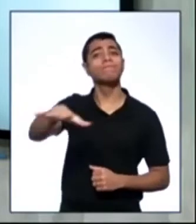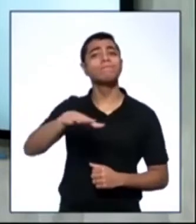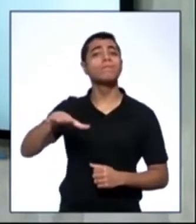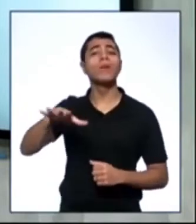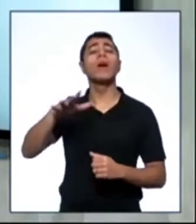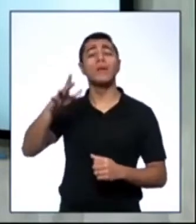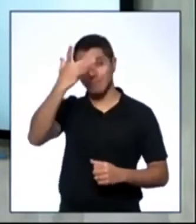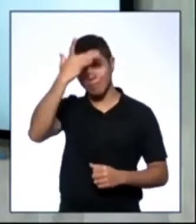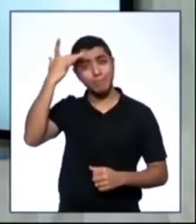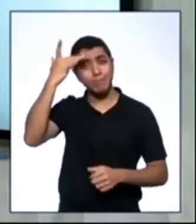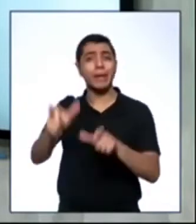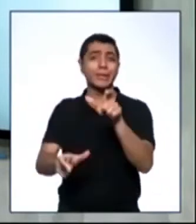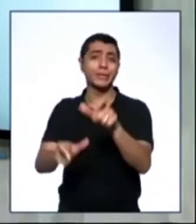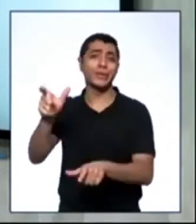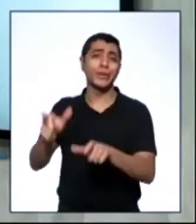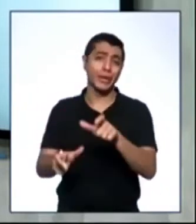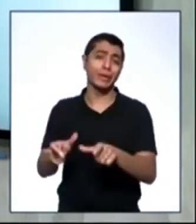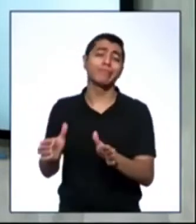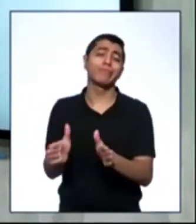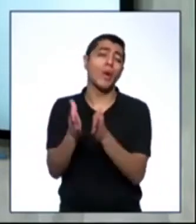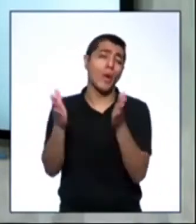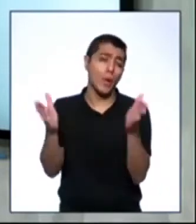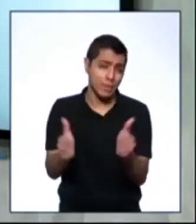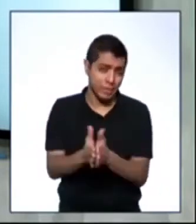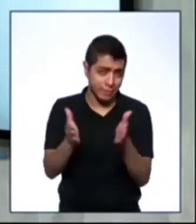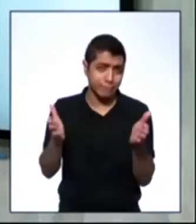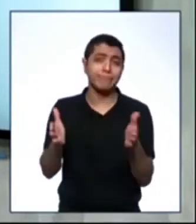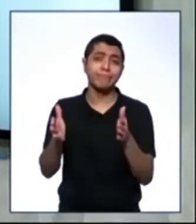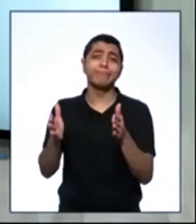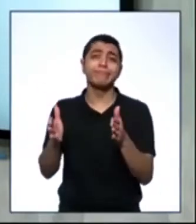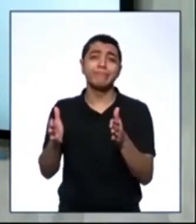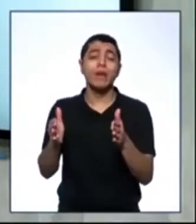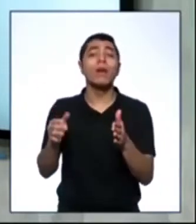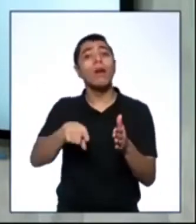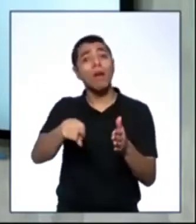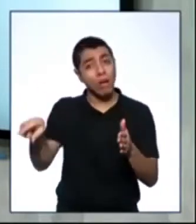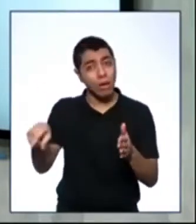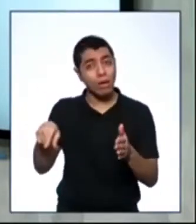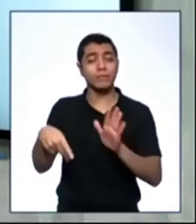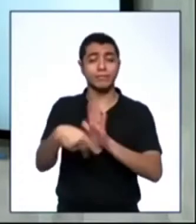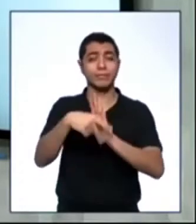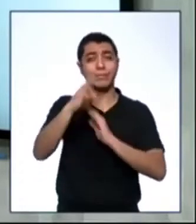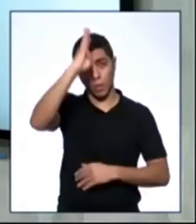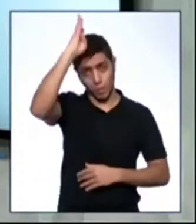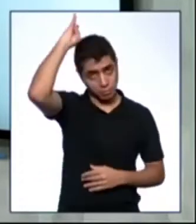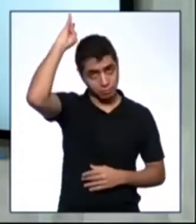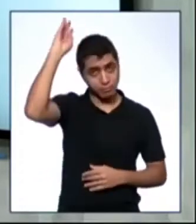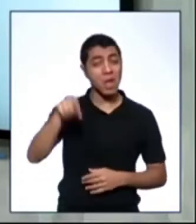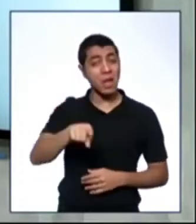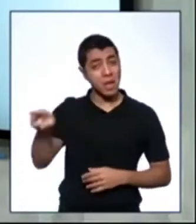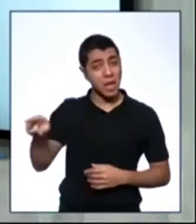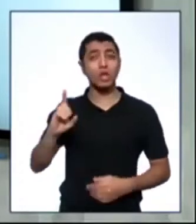pobre do mundo romano. É uma classe social originalmente, inicialmente, sem direitos políticos,